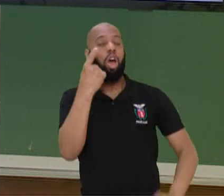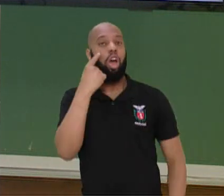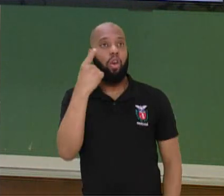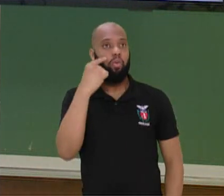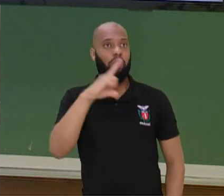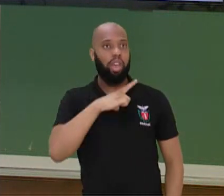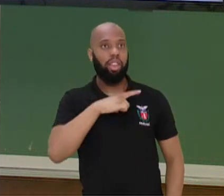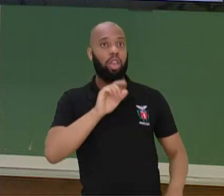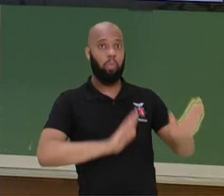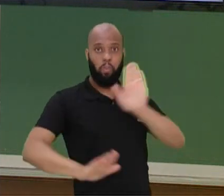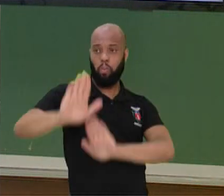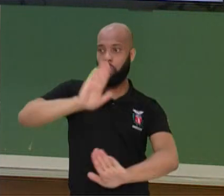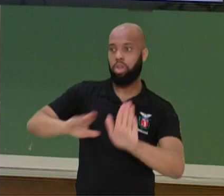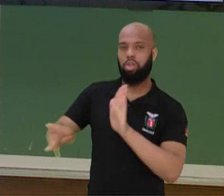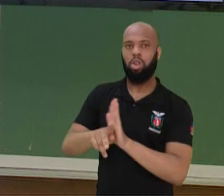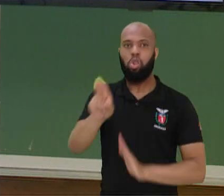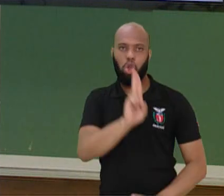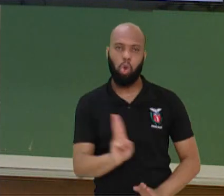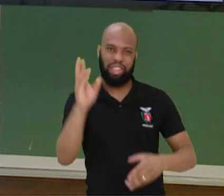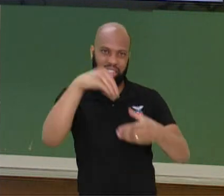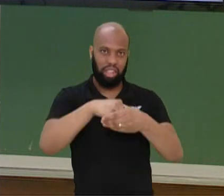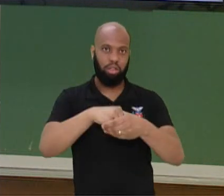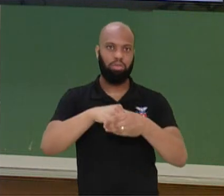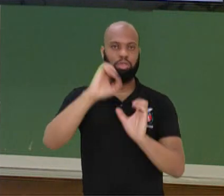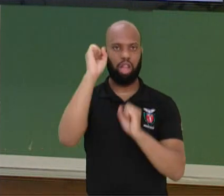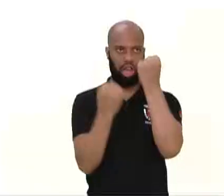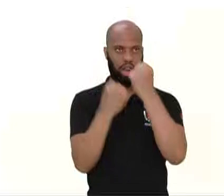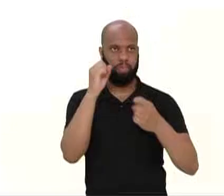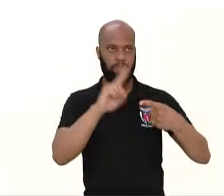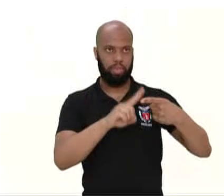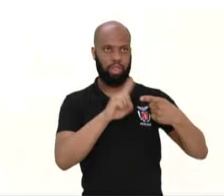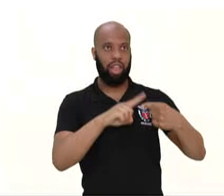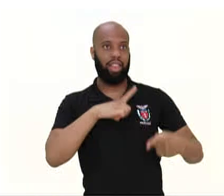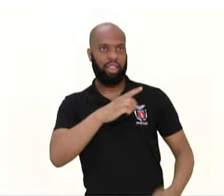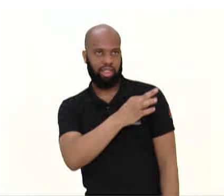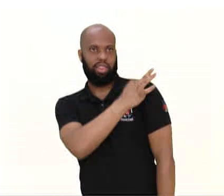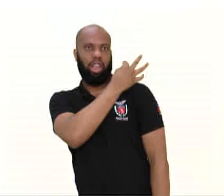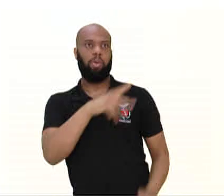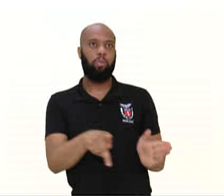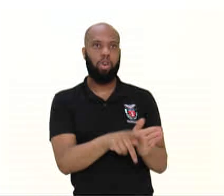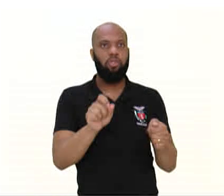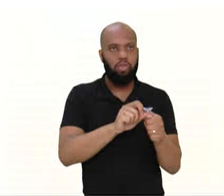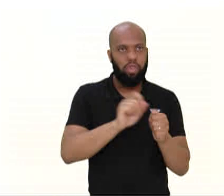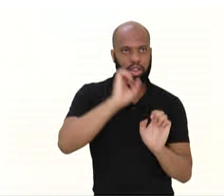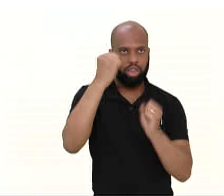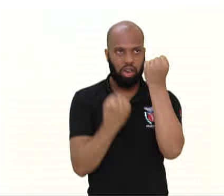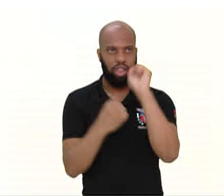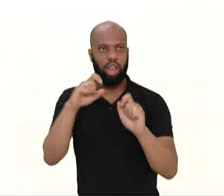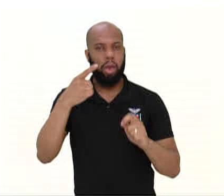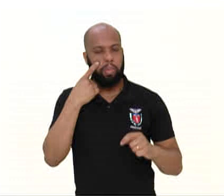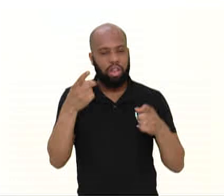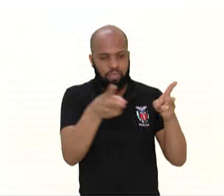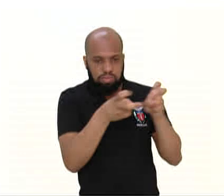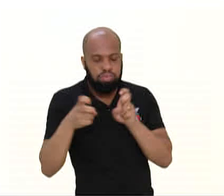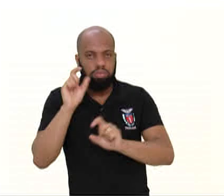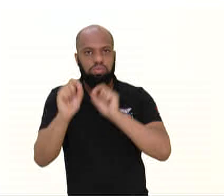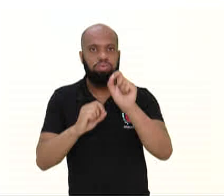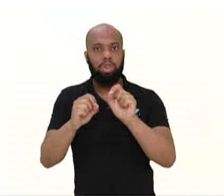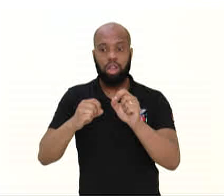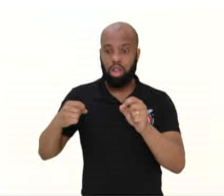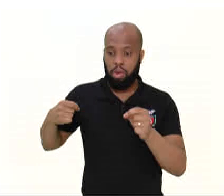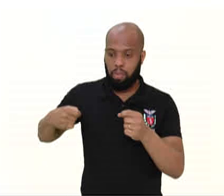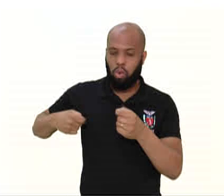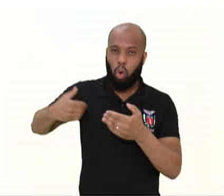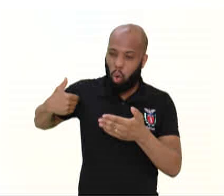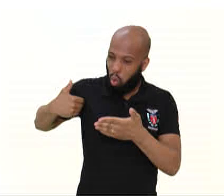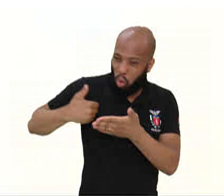consideração as precauções no uso de equipamentos de musculação. Letra A. A técnica de execução dos exercícios deve ser observada desde o primeiro